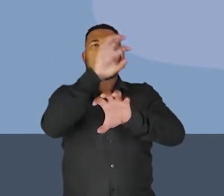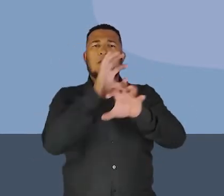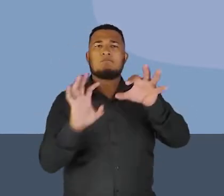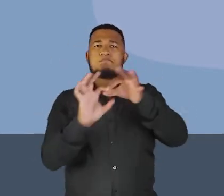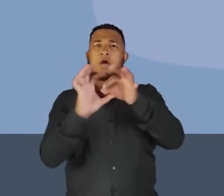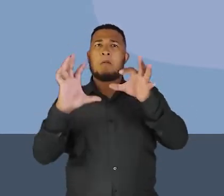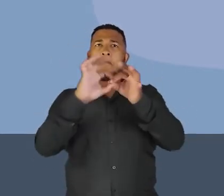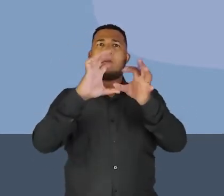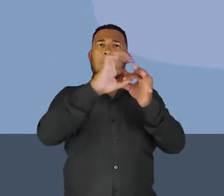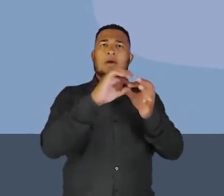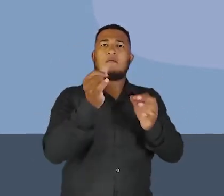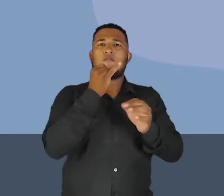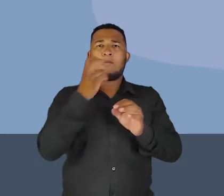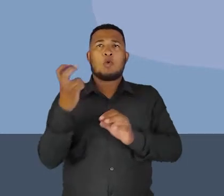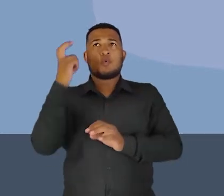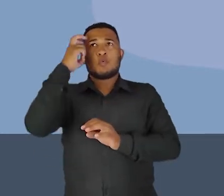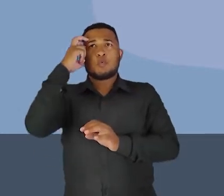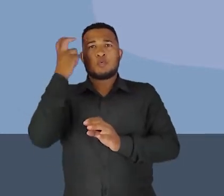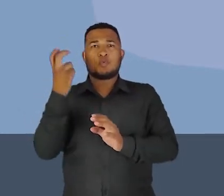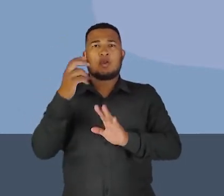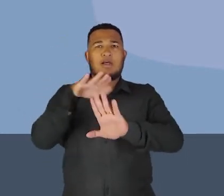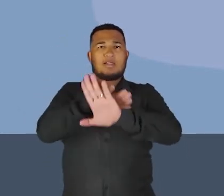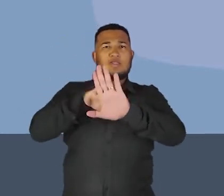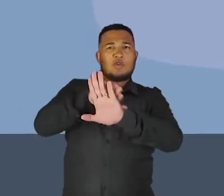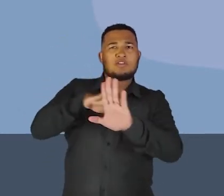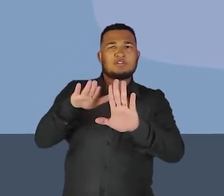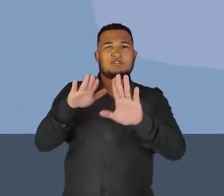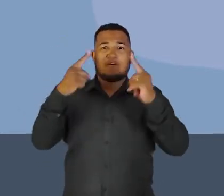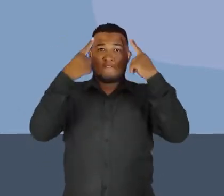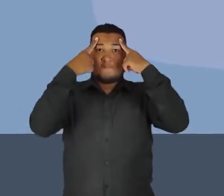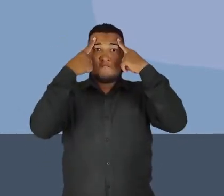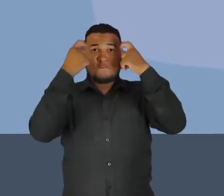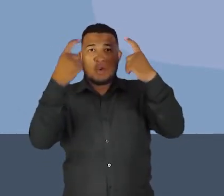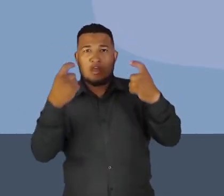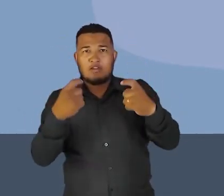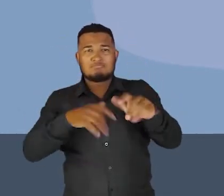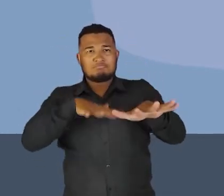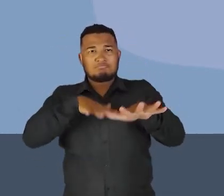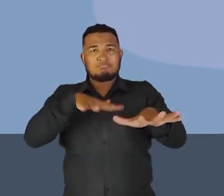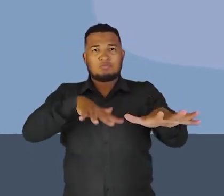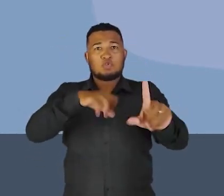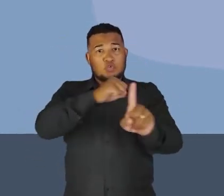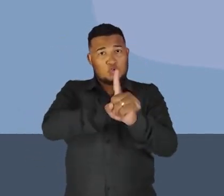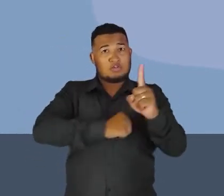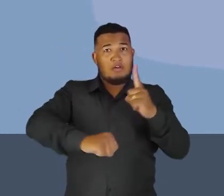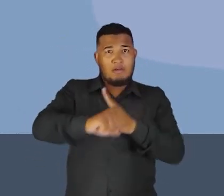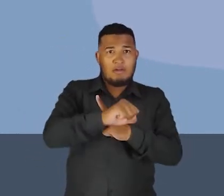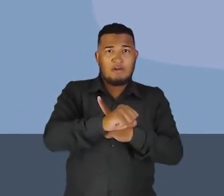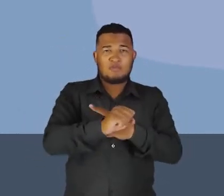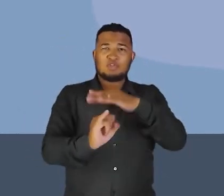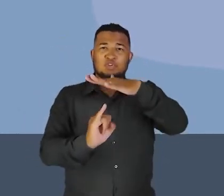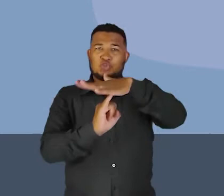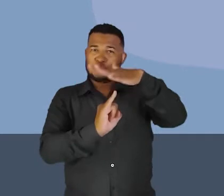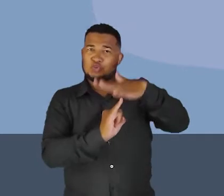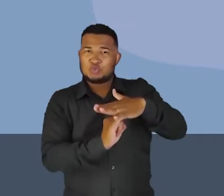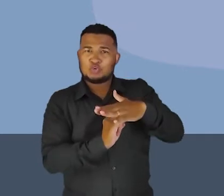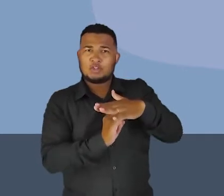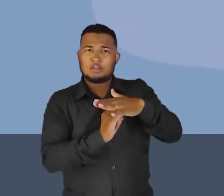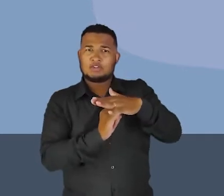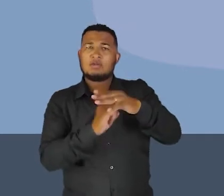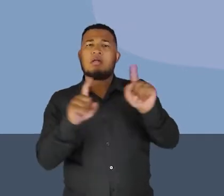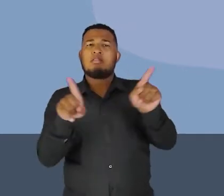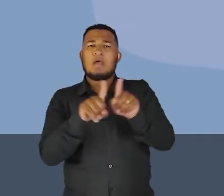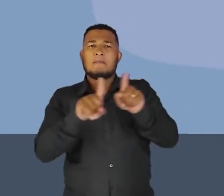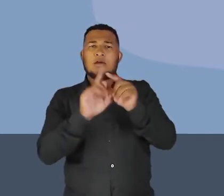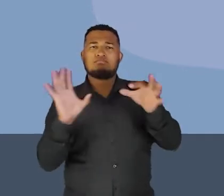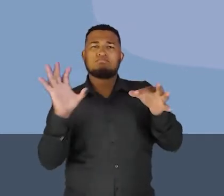da cultura, das ideologias, da violência, a gente tem os movimentos sociais, passa pelas instituições e vai lá, né, para a